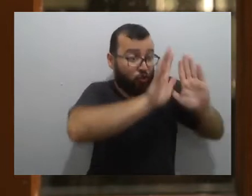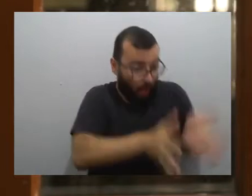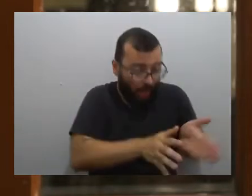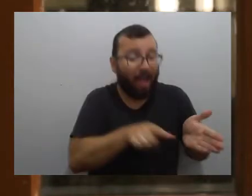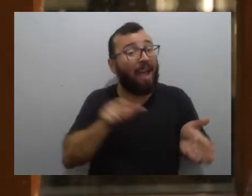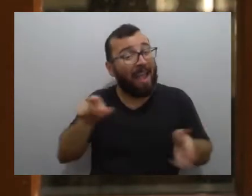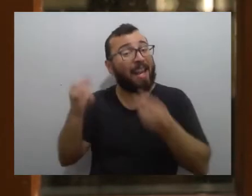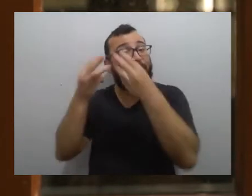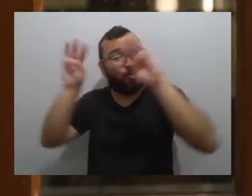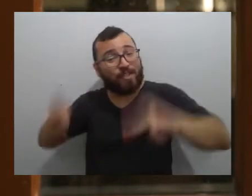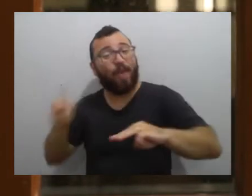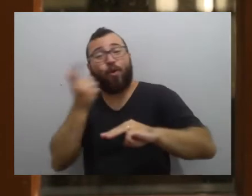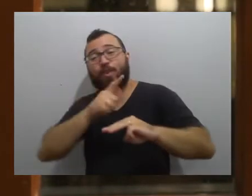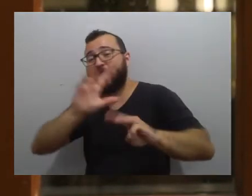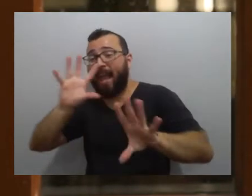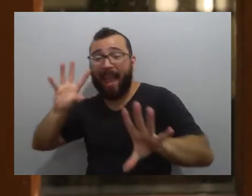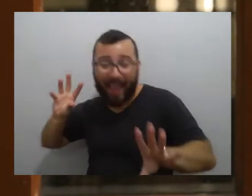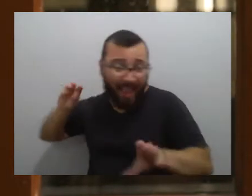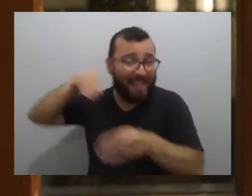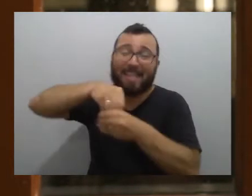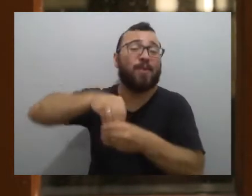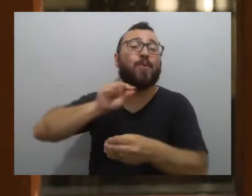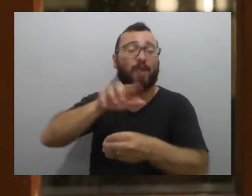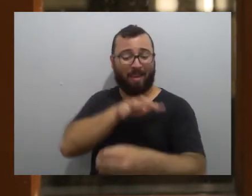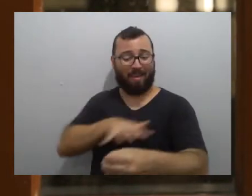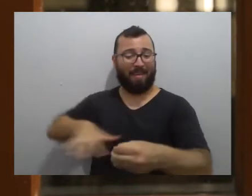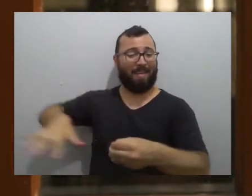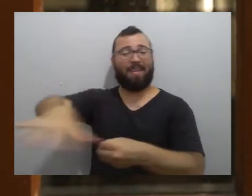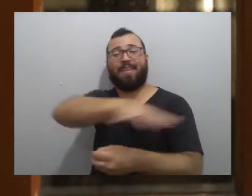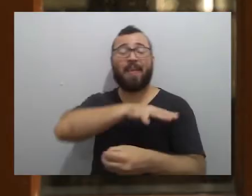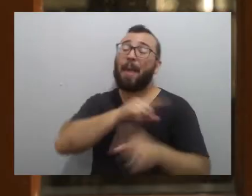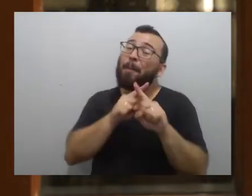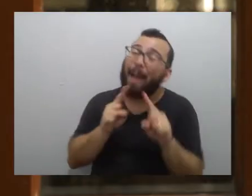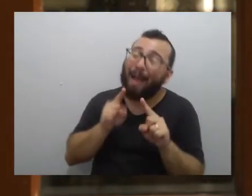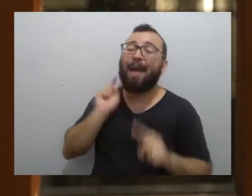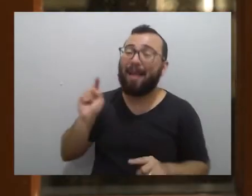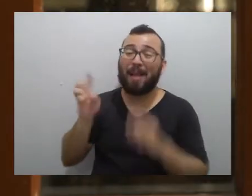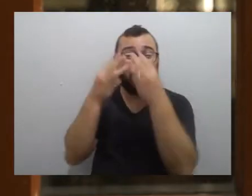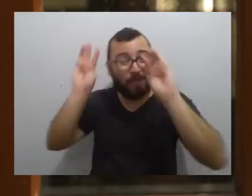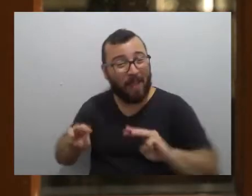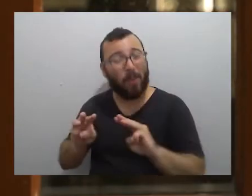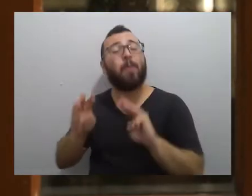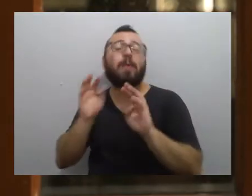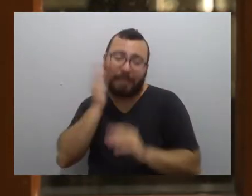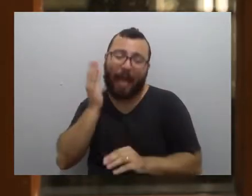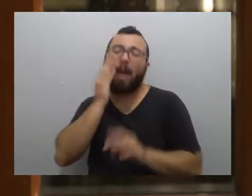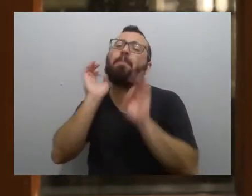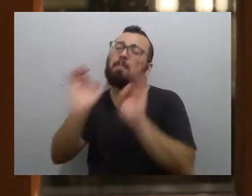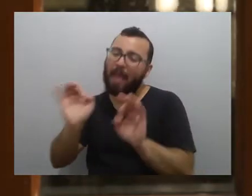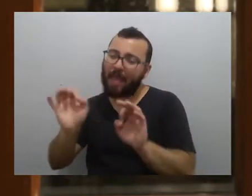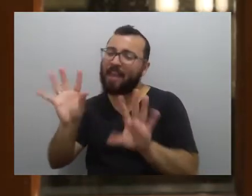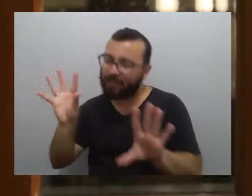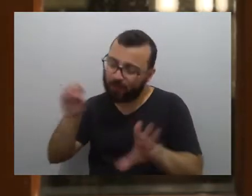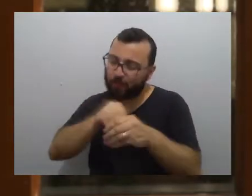incorporação orgânica à universidade, ele não passou a merecer nenhuma especificidade na administração e,